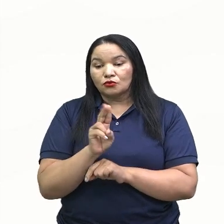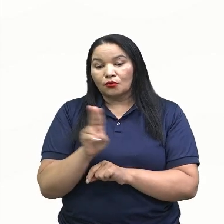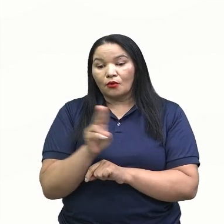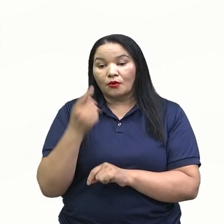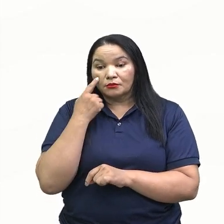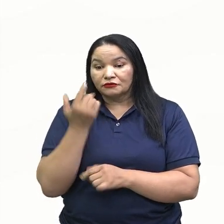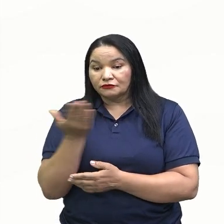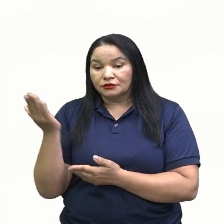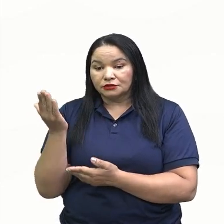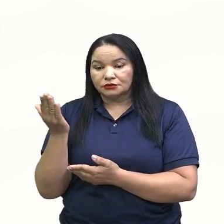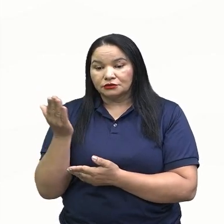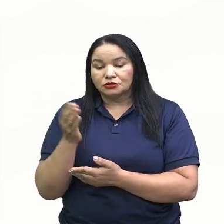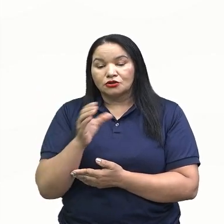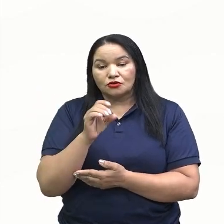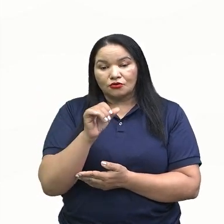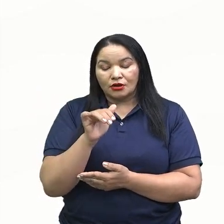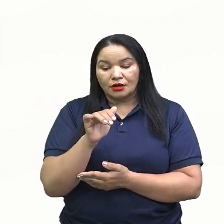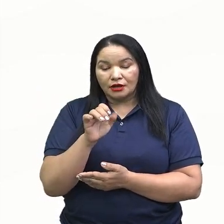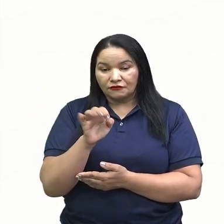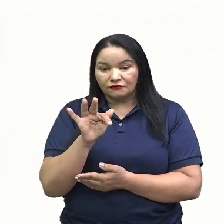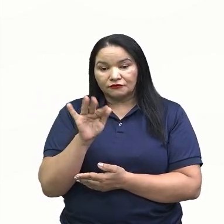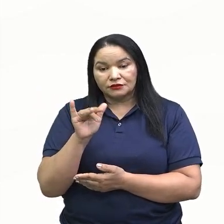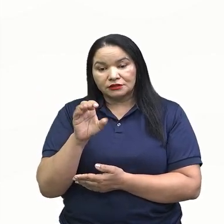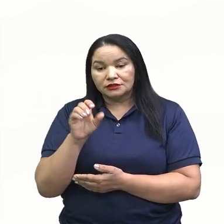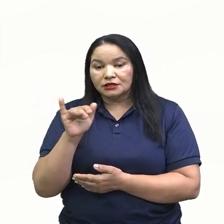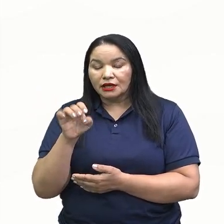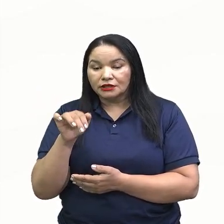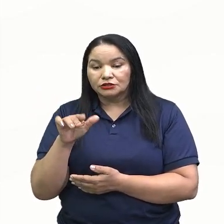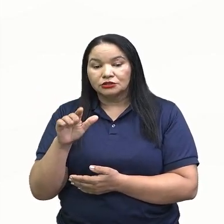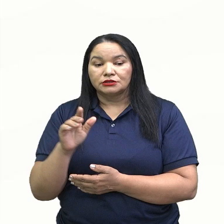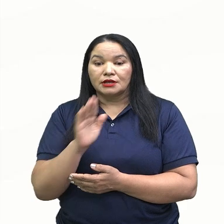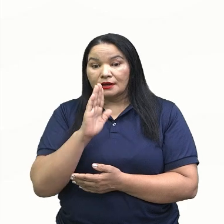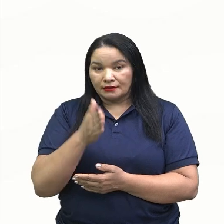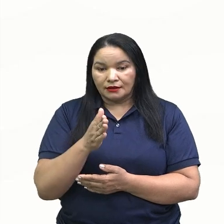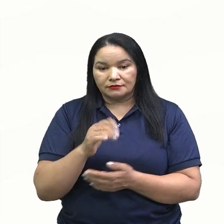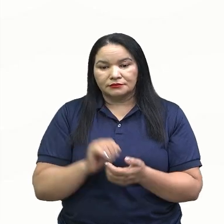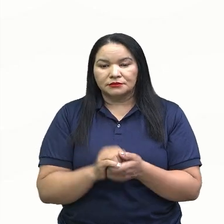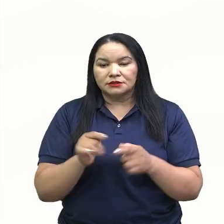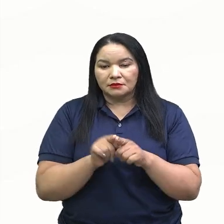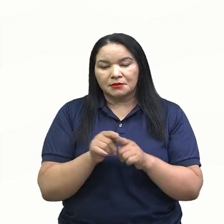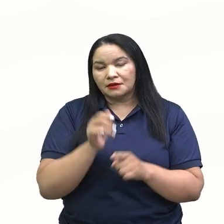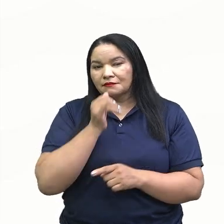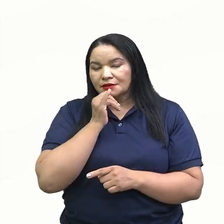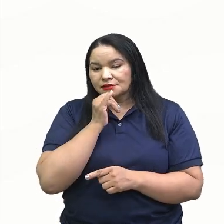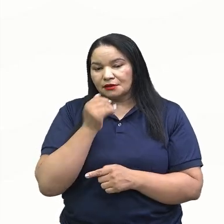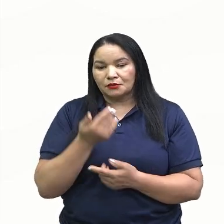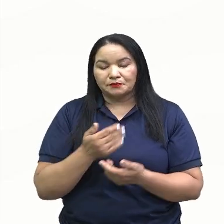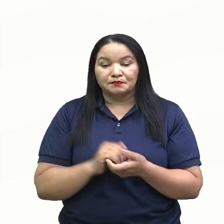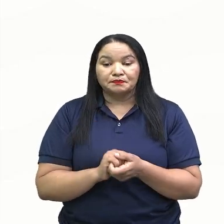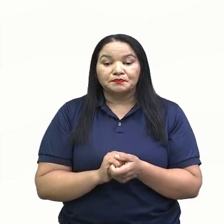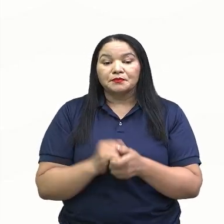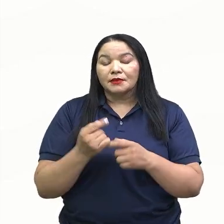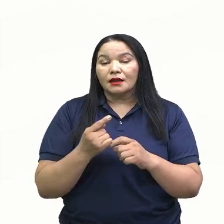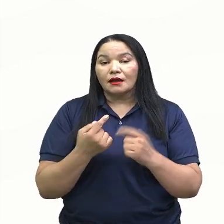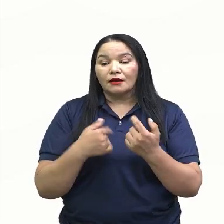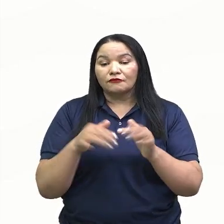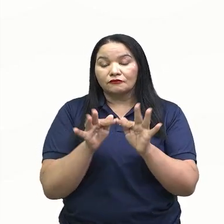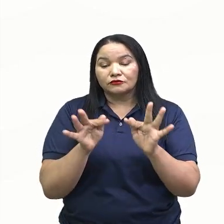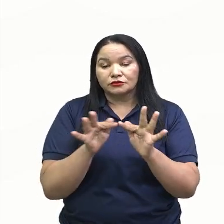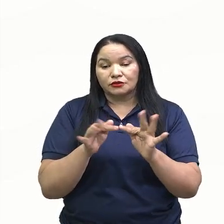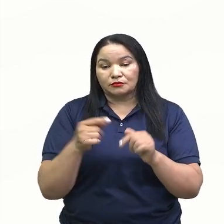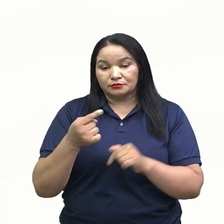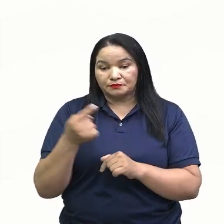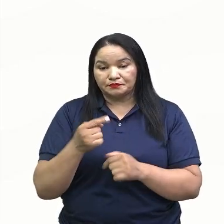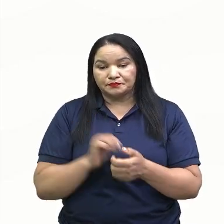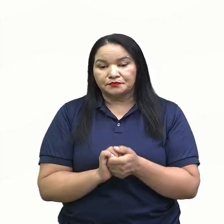coeficiente linear. Mas, avançando aqui, nós temos exemplos de função aí do primeiro grau. O primeiro,